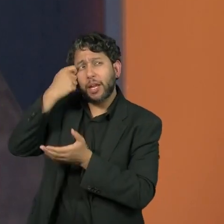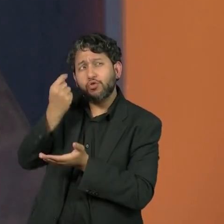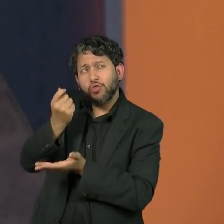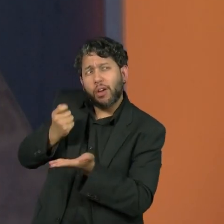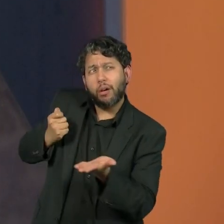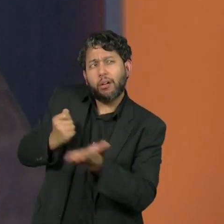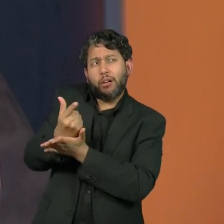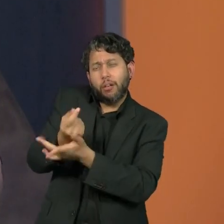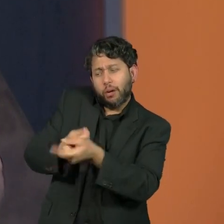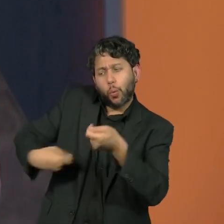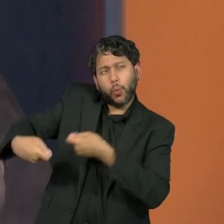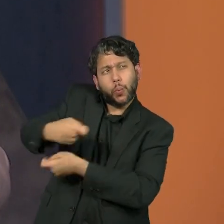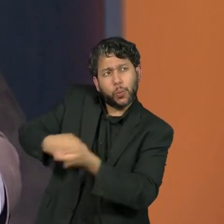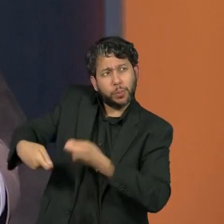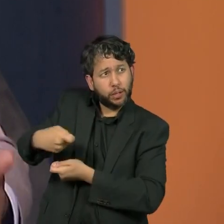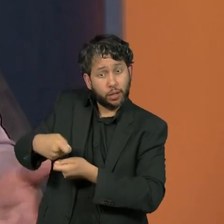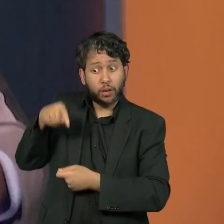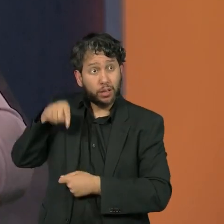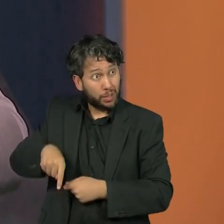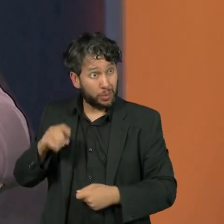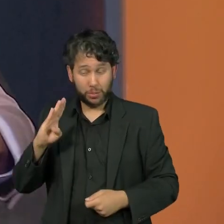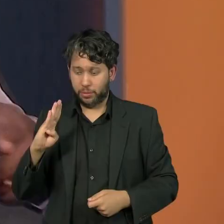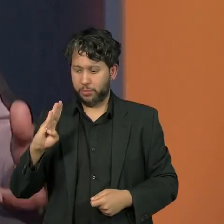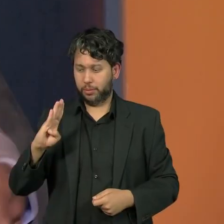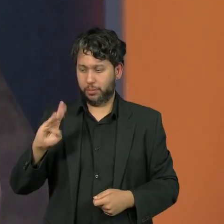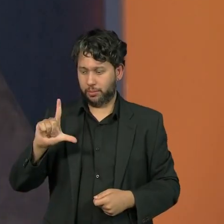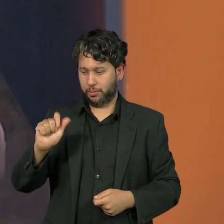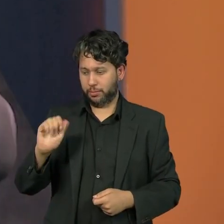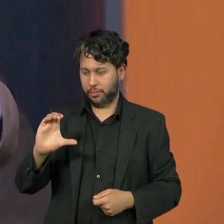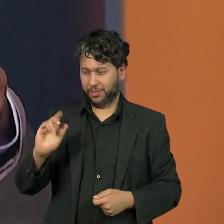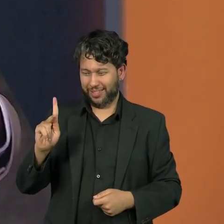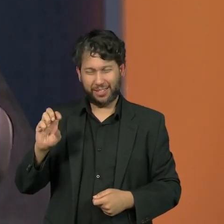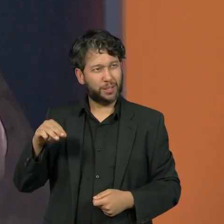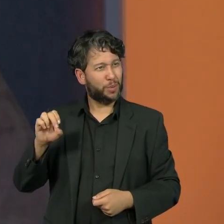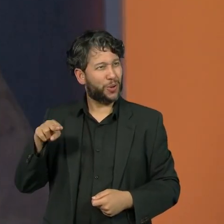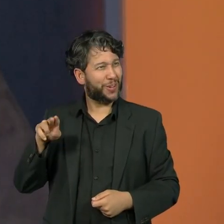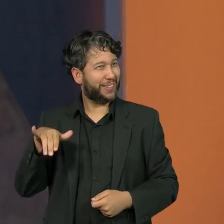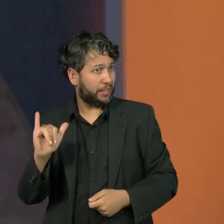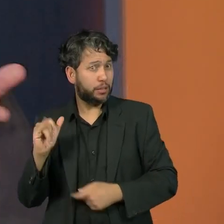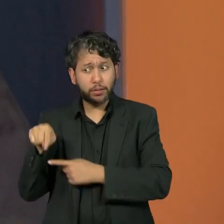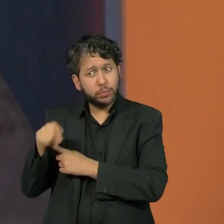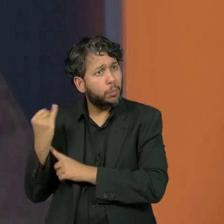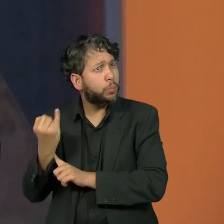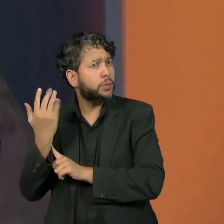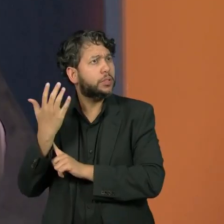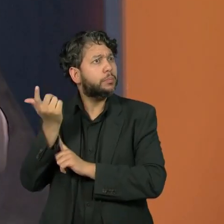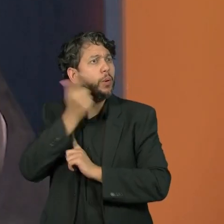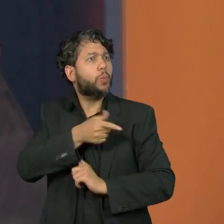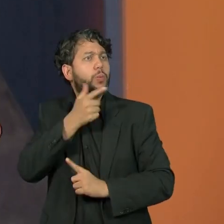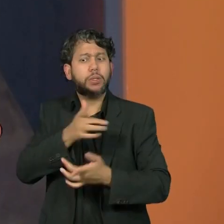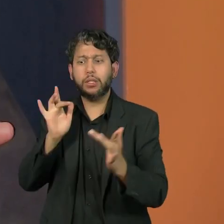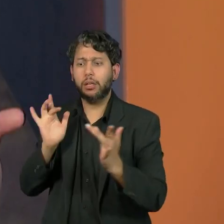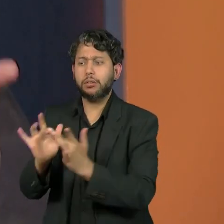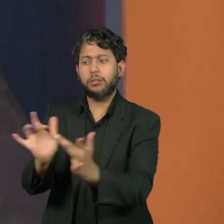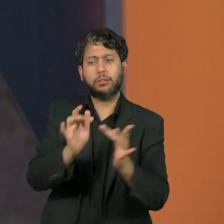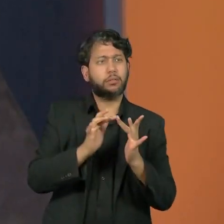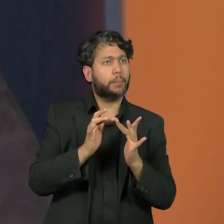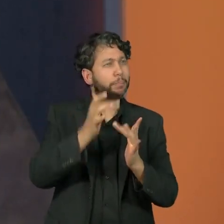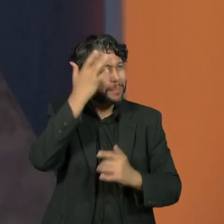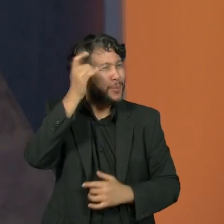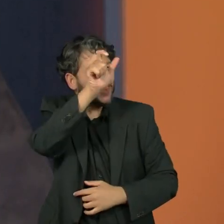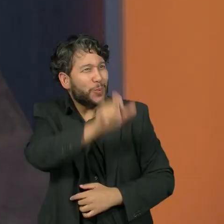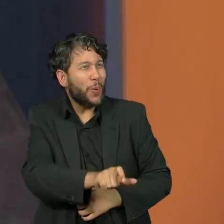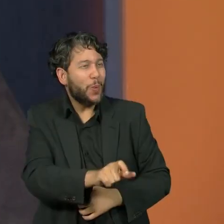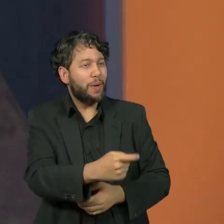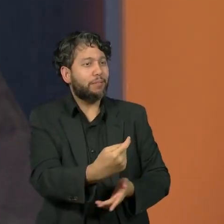uma ferramenta de valor para ajudar a construir essa rede, produzir essa relação de satisfação de comprar de negros, vender